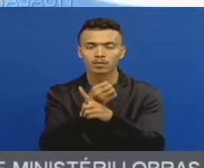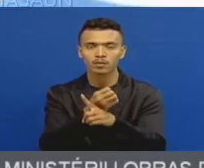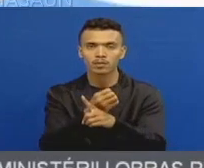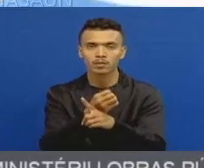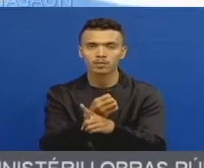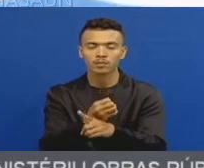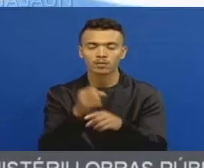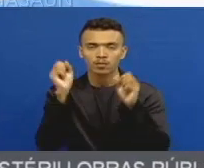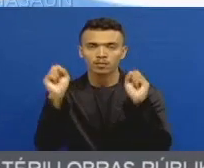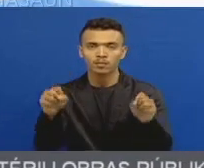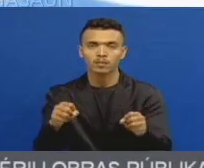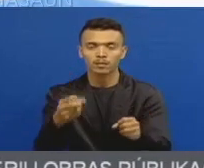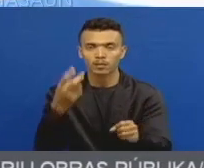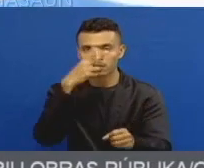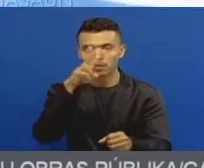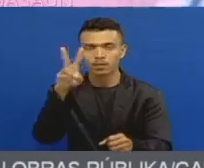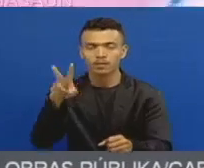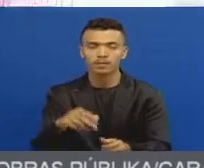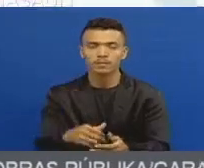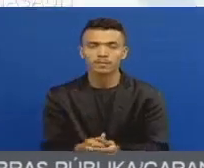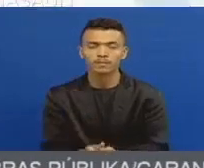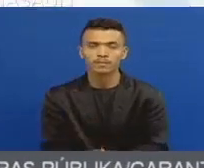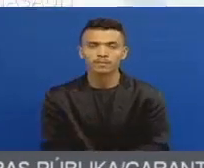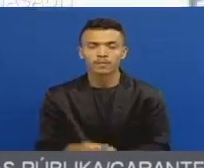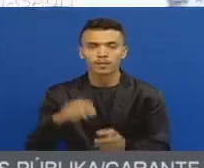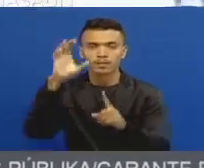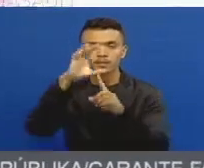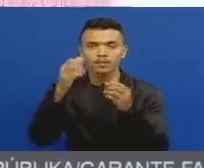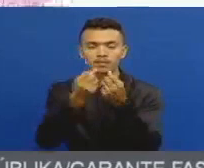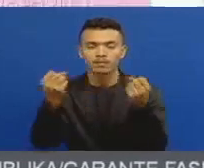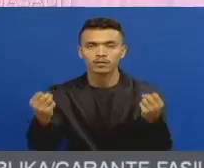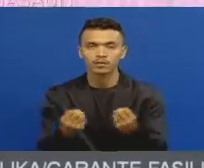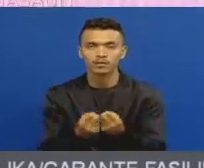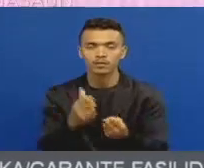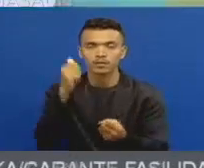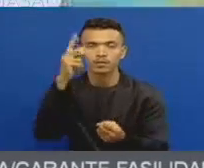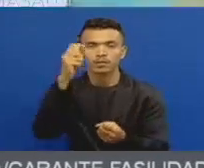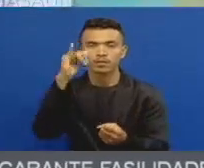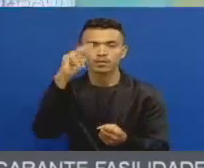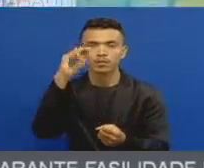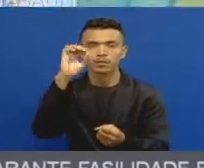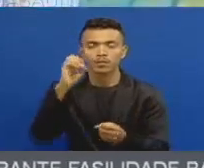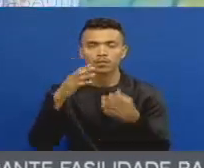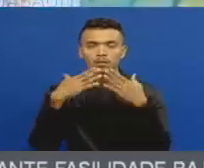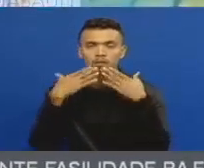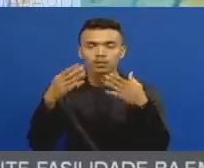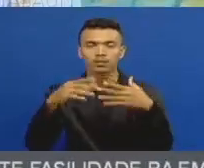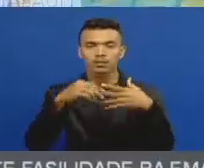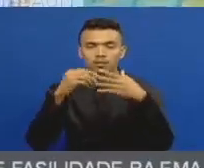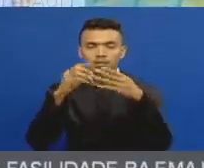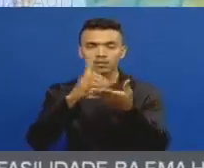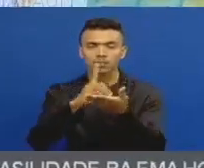consulta ne prat bele alo detecção cedo. Sefisuku Matahoi Antônio Amaral agradece ba especialista